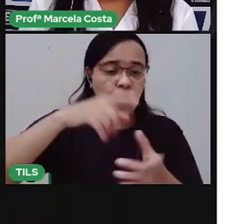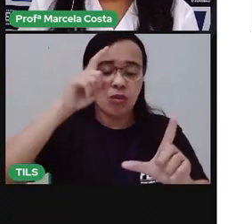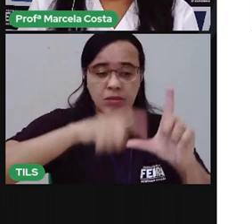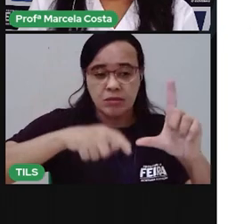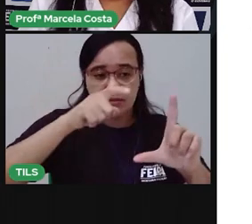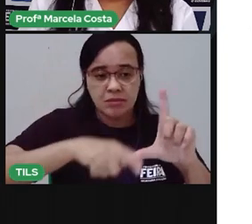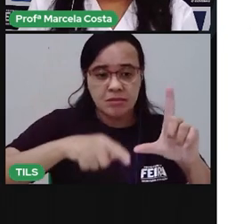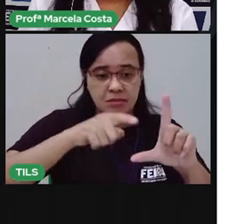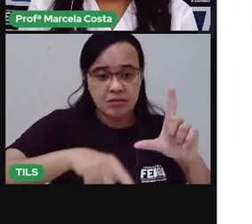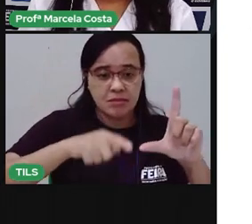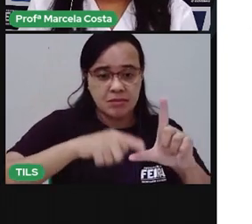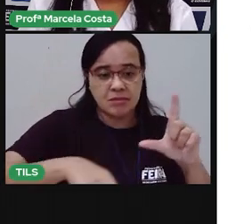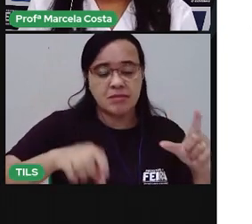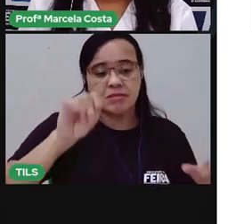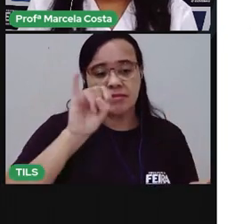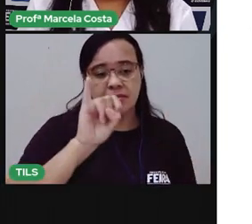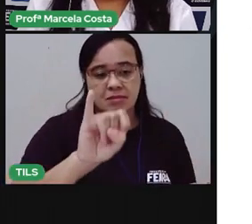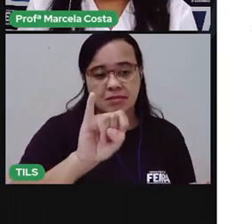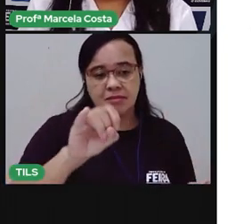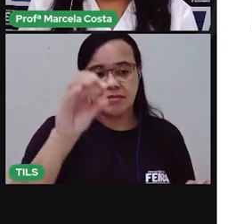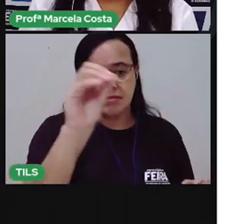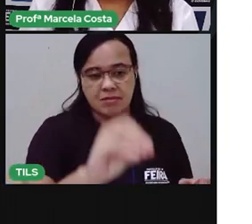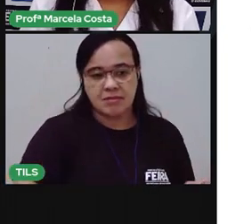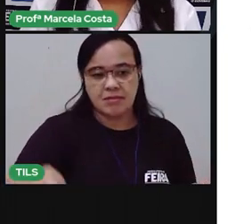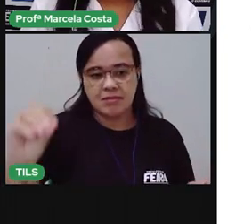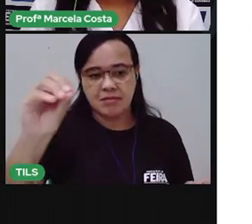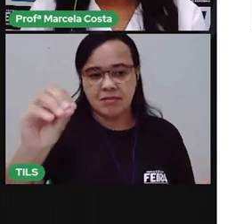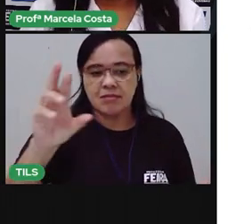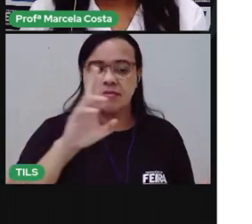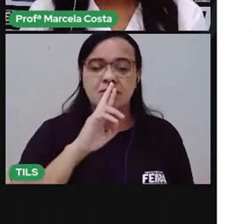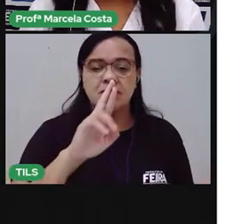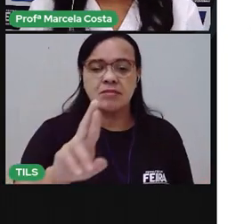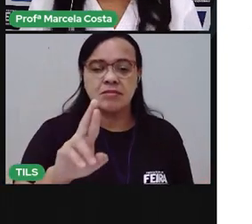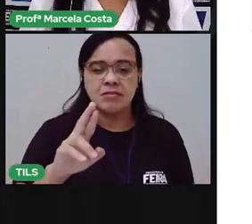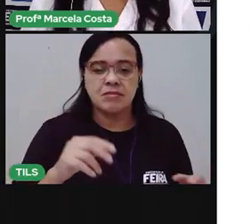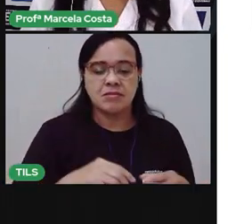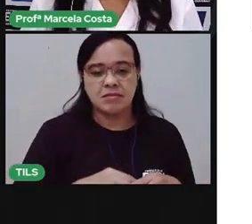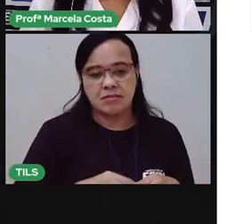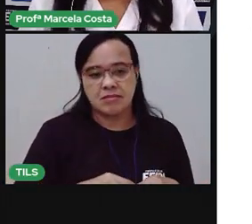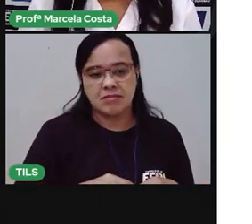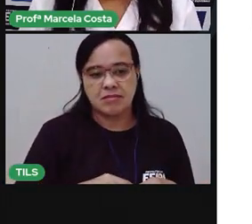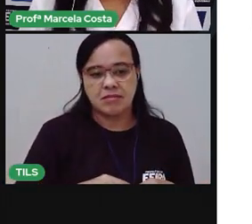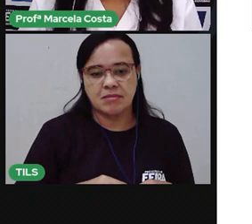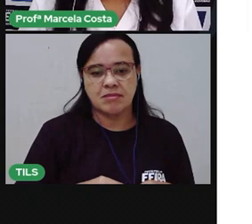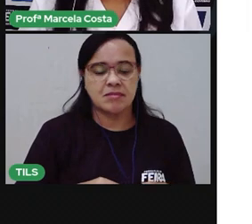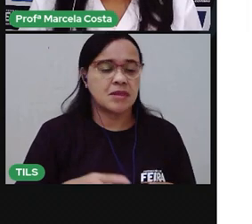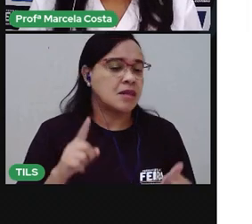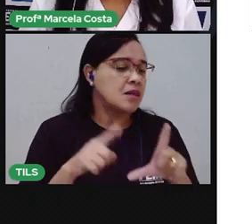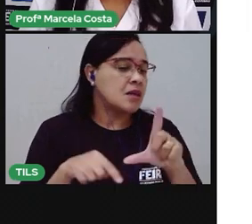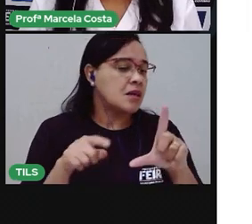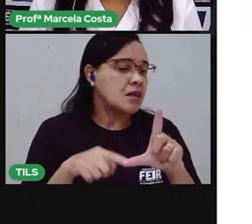tá aí você vai escrever eu aqui agora vamos ver quantas letras tem essa palavra